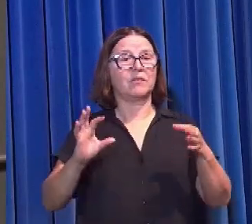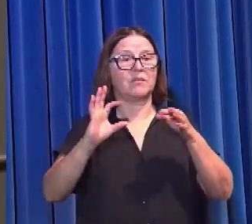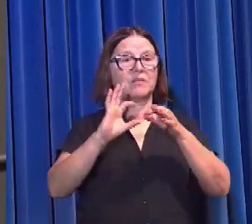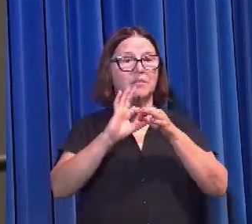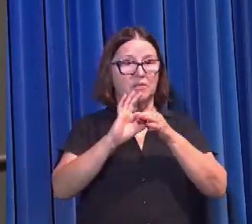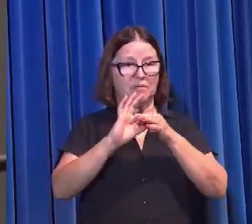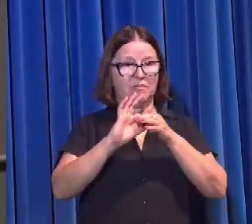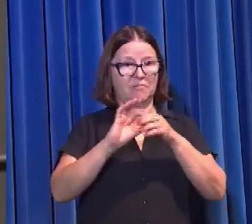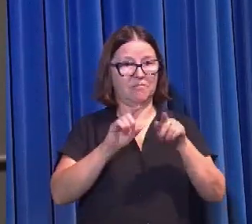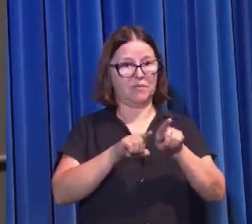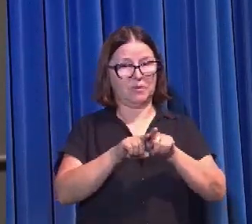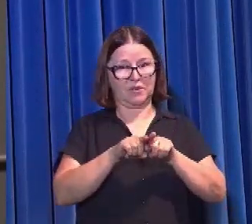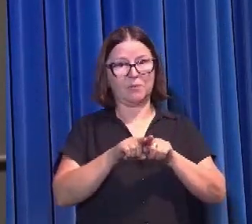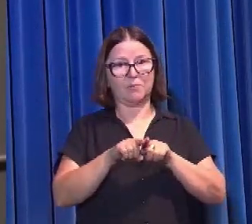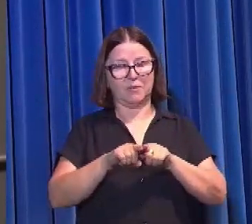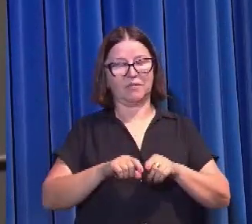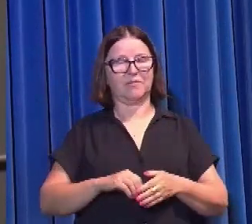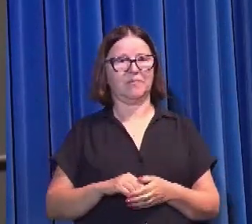Quem aqui é pai sabe.